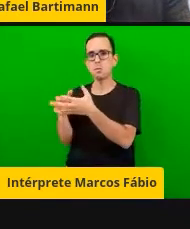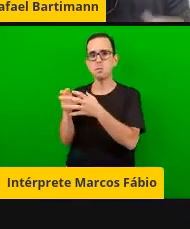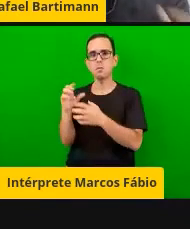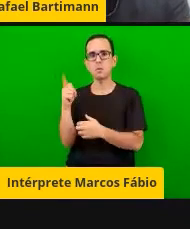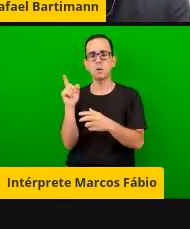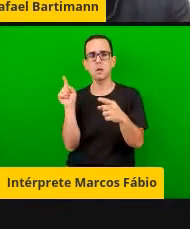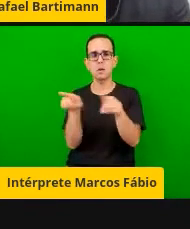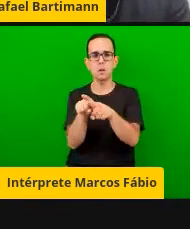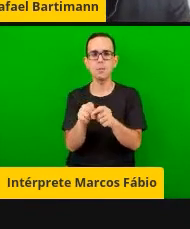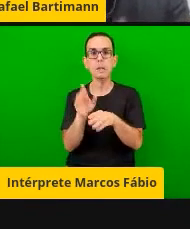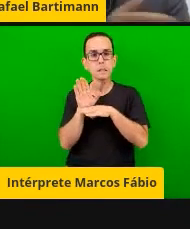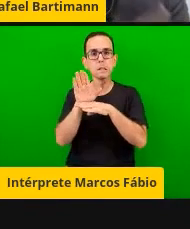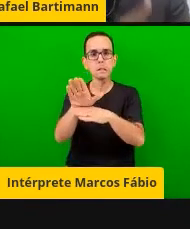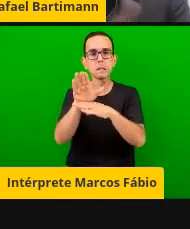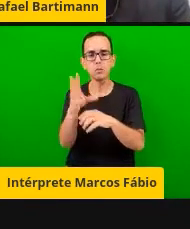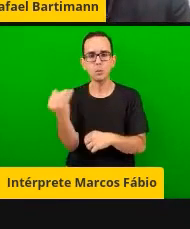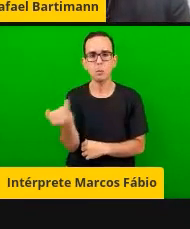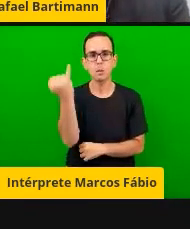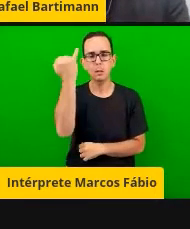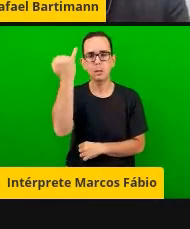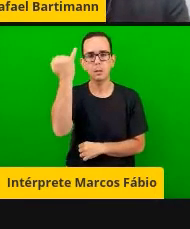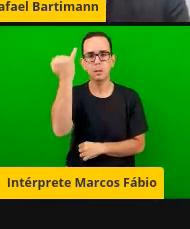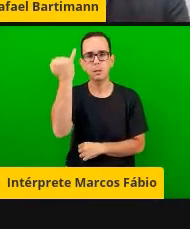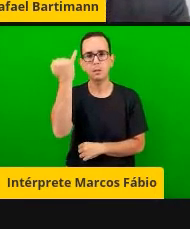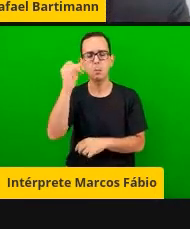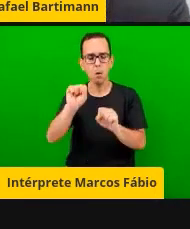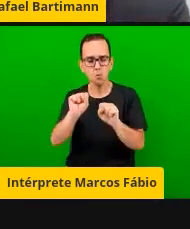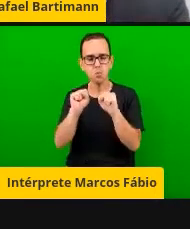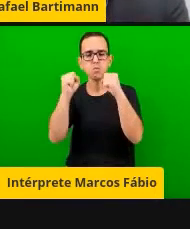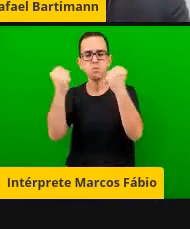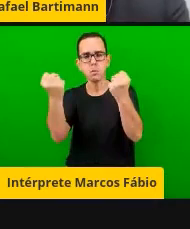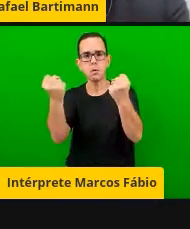uma contribuição fundamental para a institucionalização